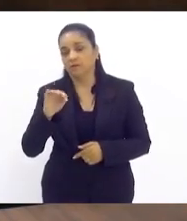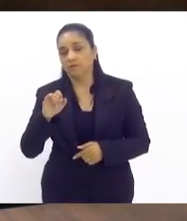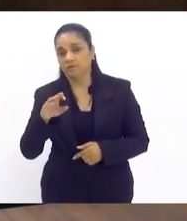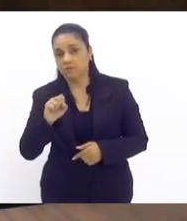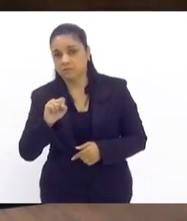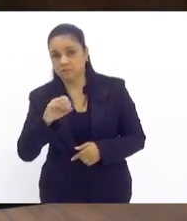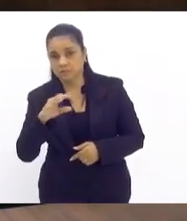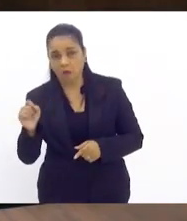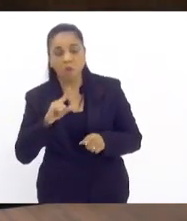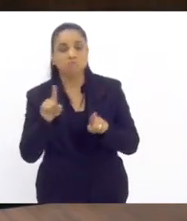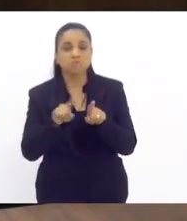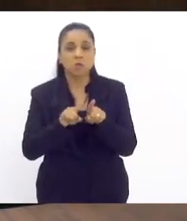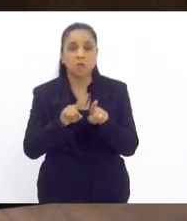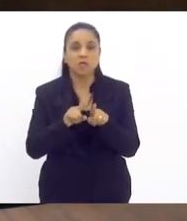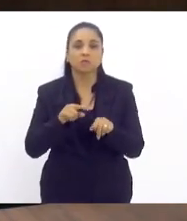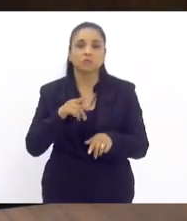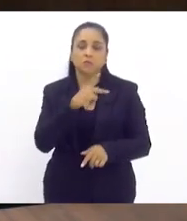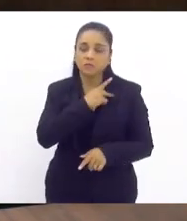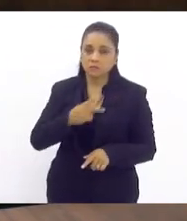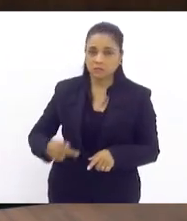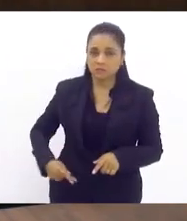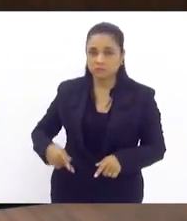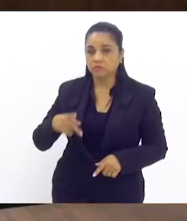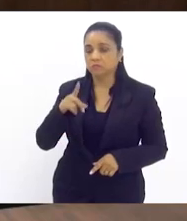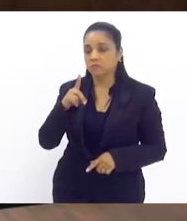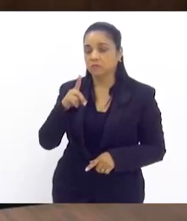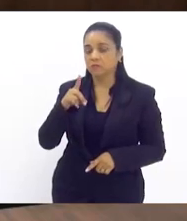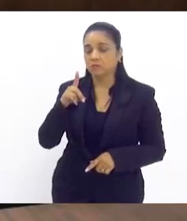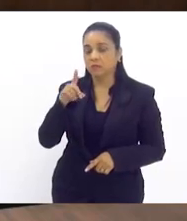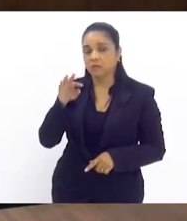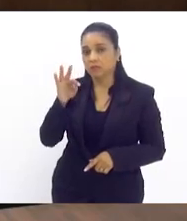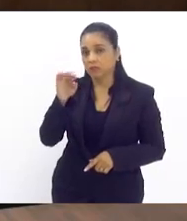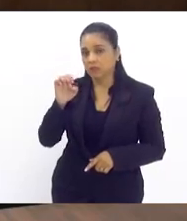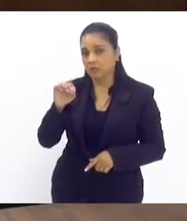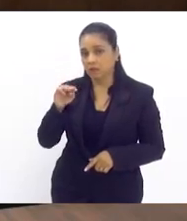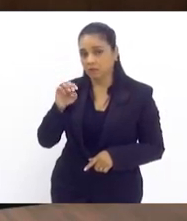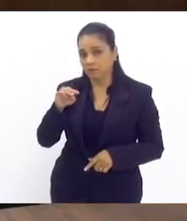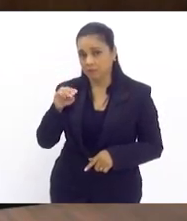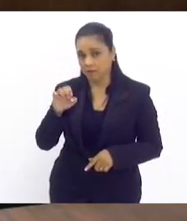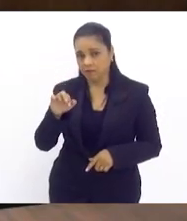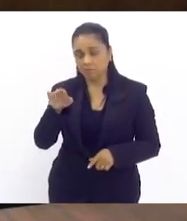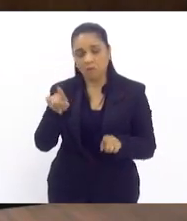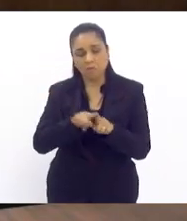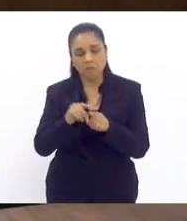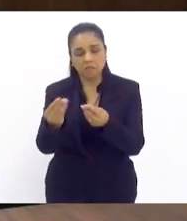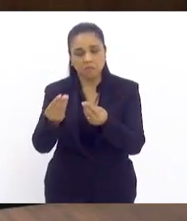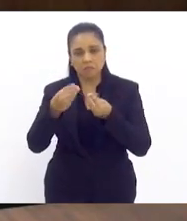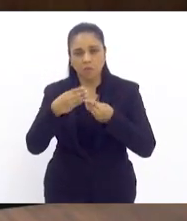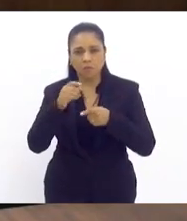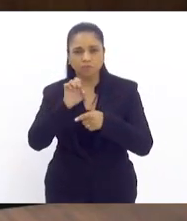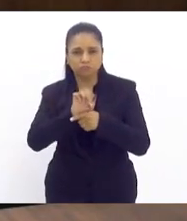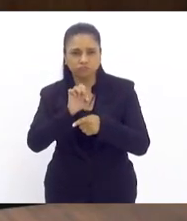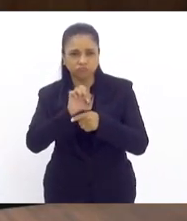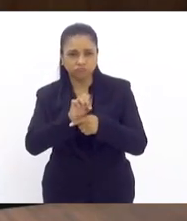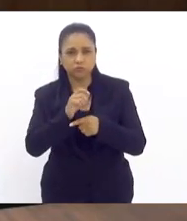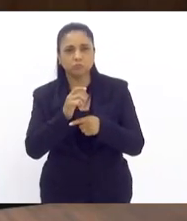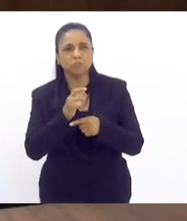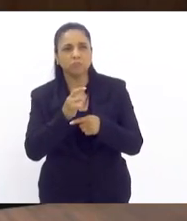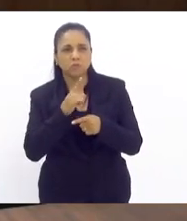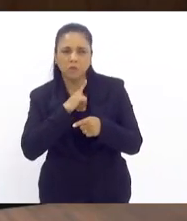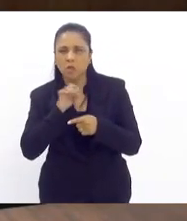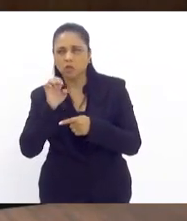que o presidente Temer, na ocasião, deu ao Estado do Rio de Janeiro, se eu não me engano, para mais dois